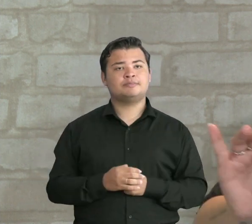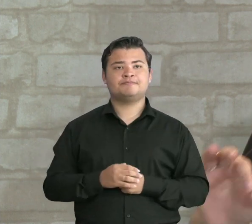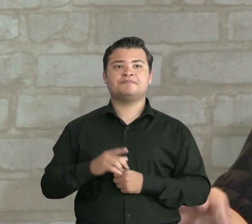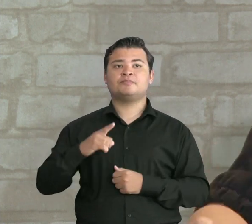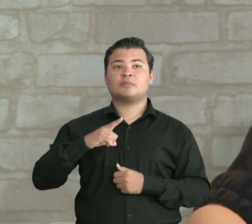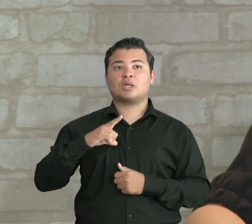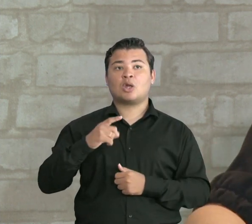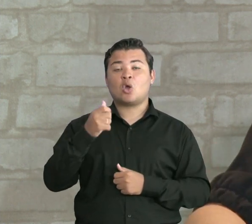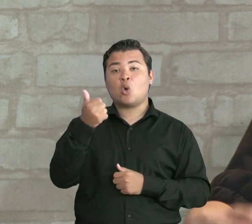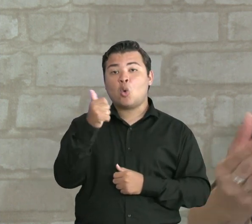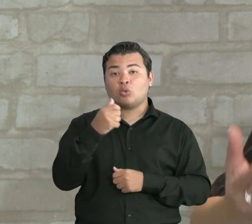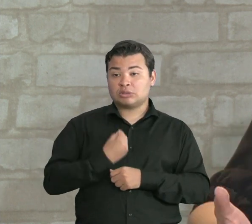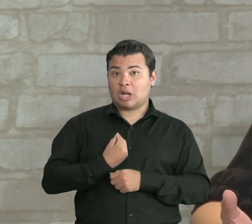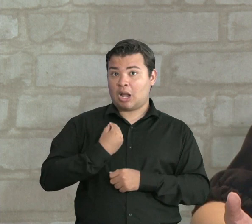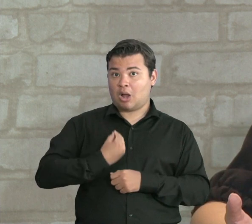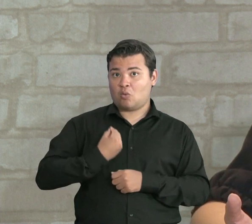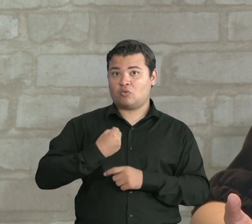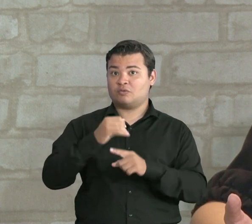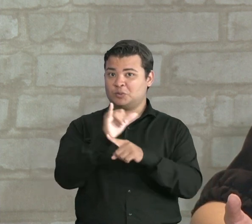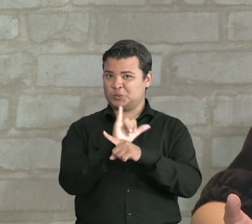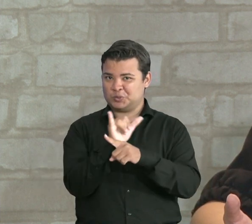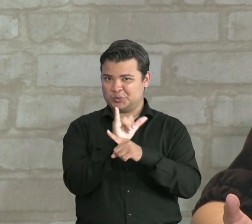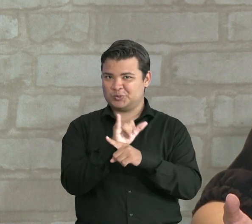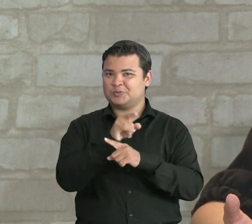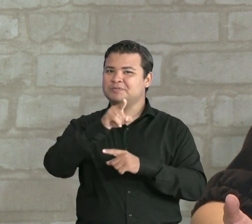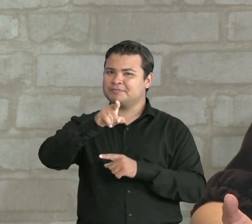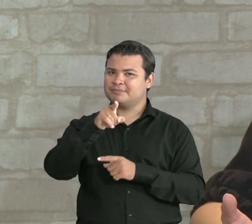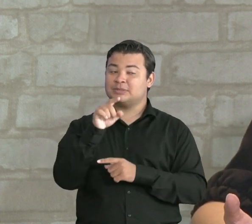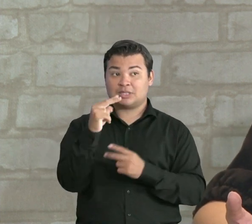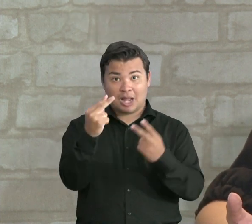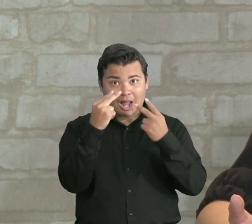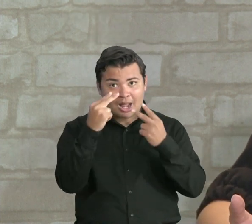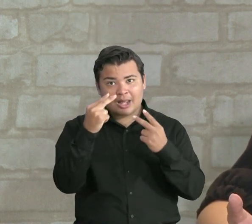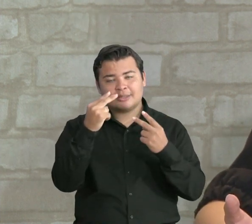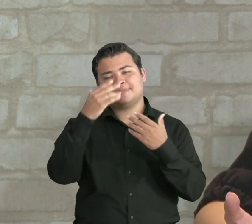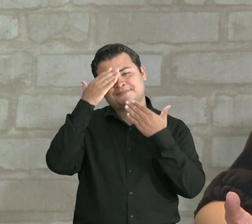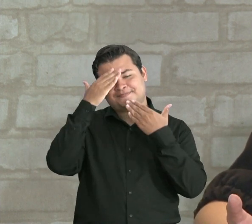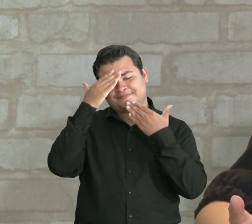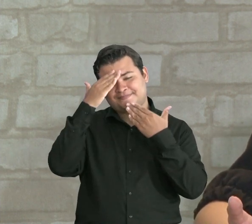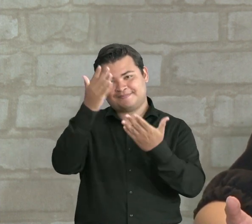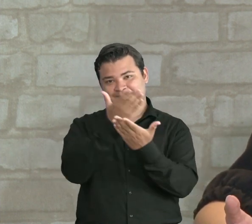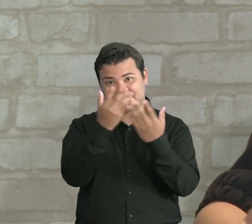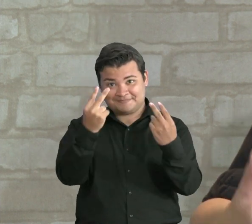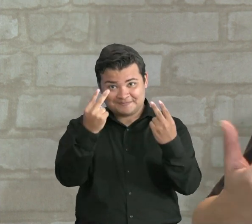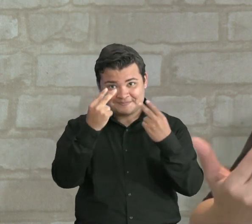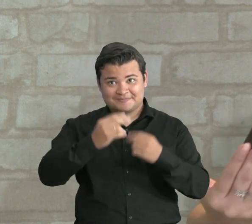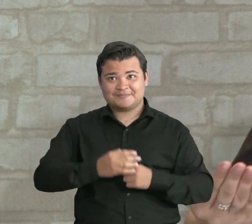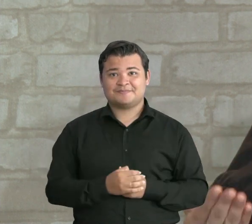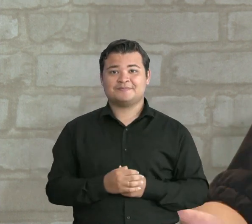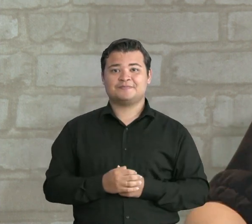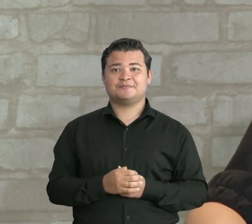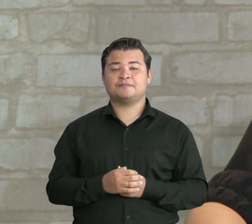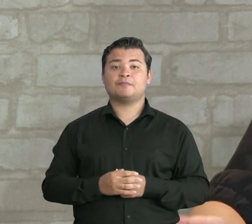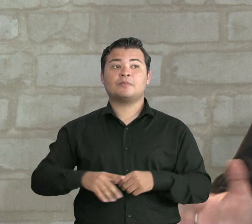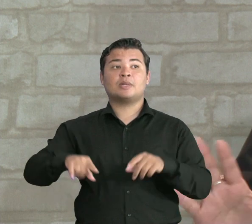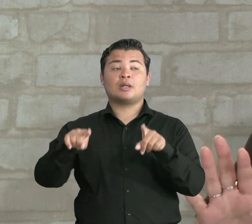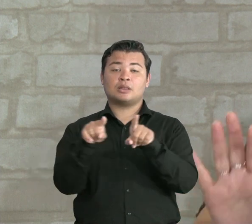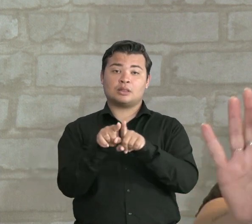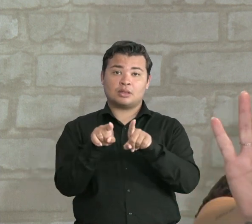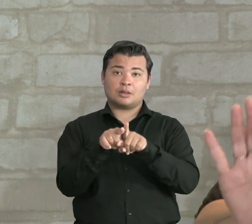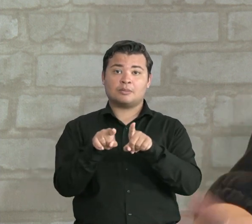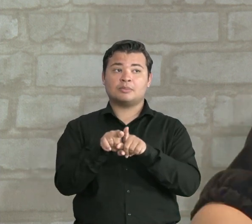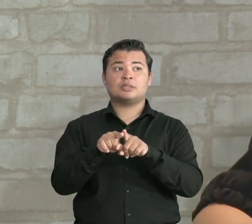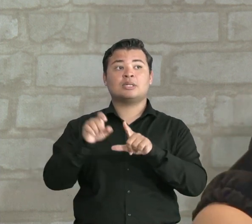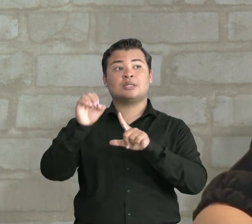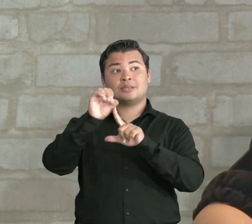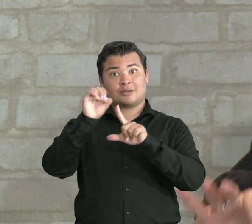vivo no YouTube. Se você está nos assistindo pelo YouTube, muito obrigada pela sua companhia, pela sua audiência. Mas também vai ao ar